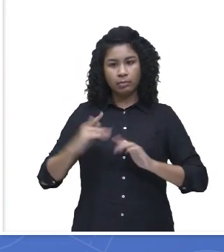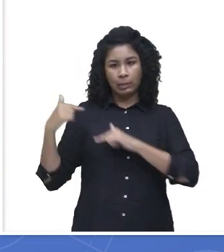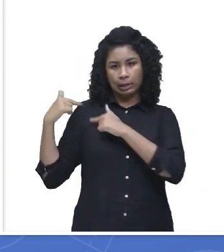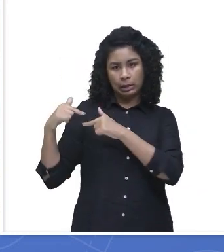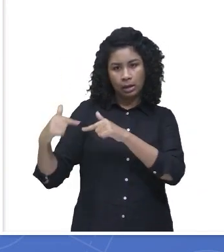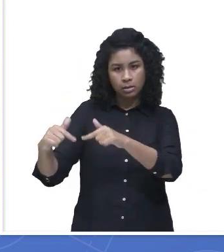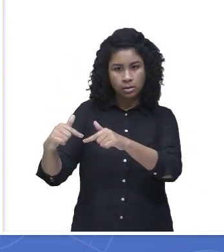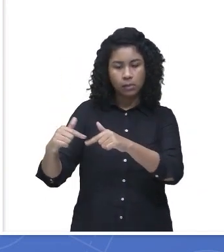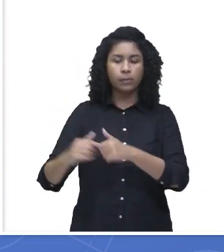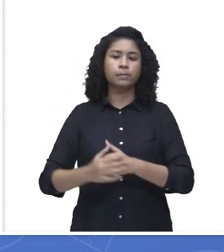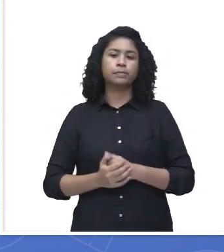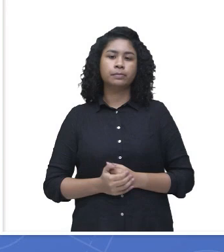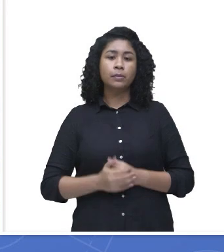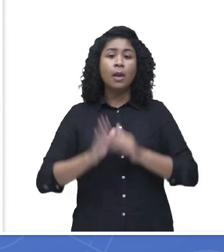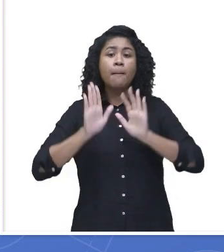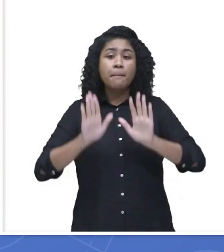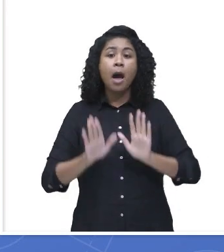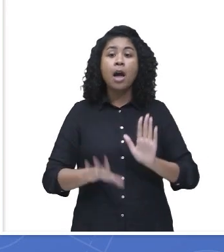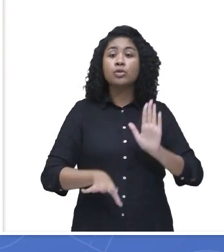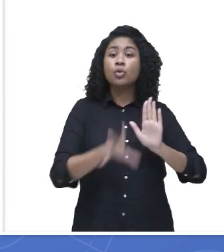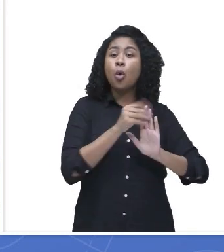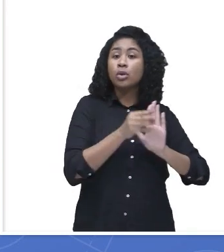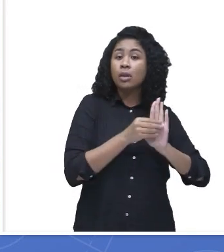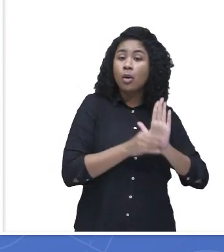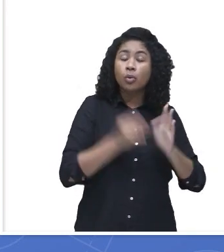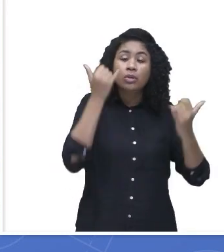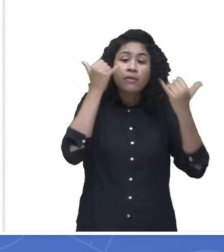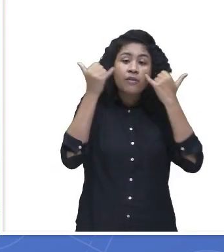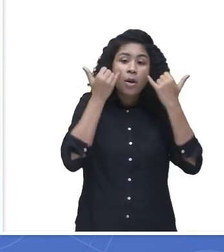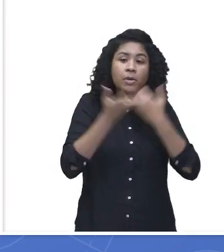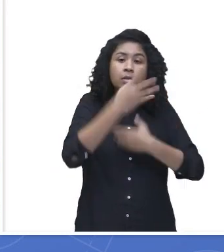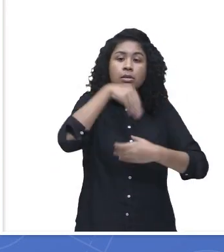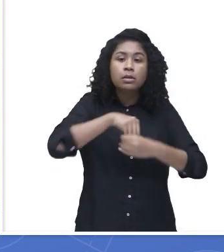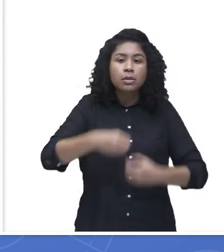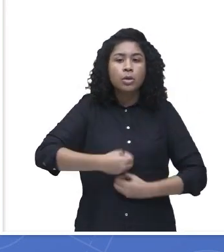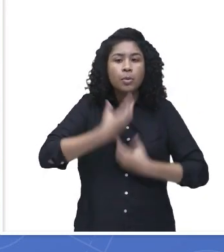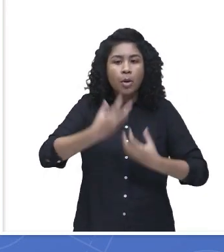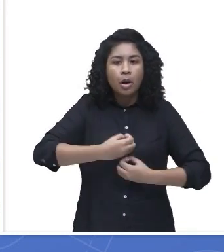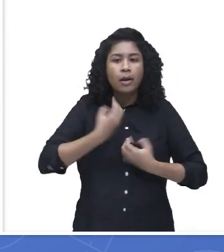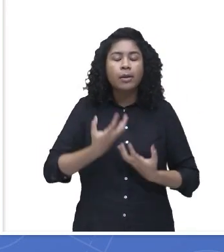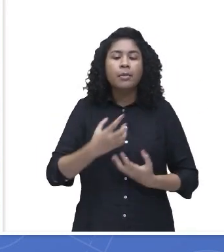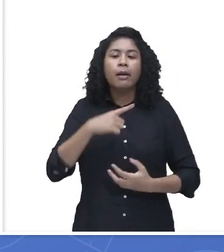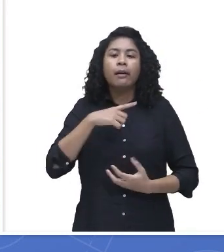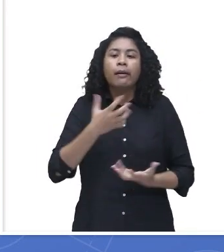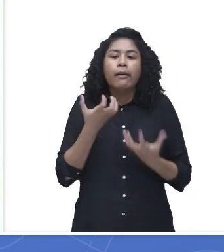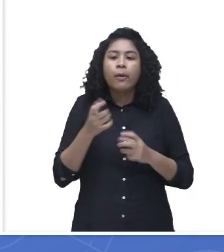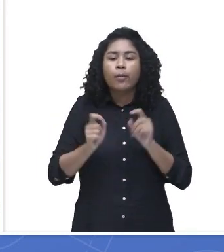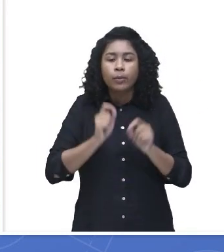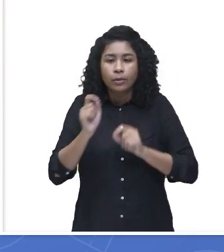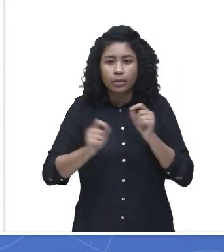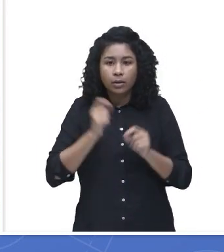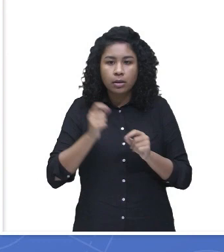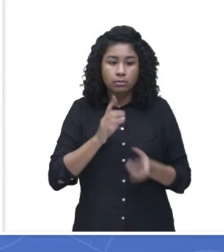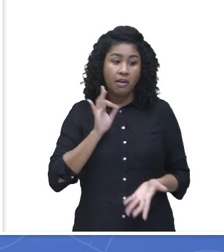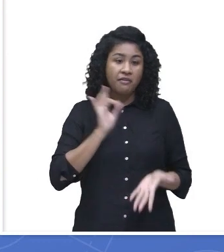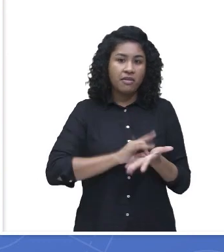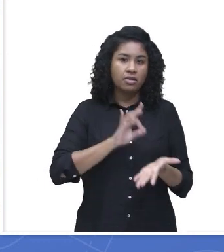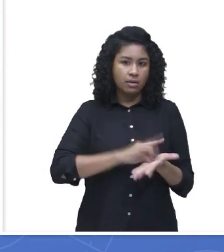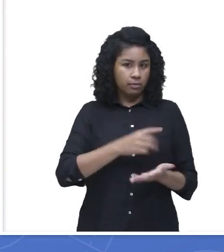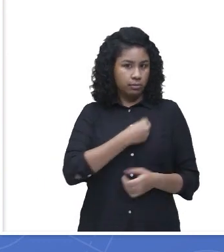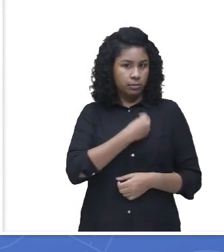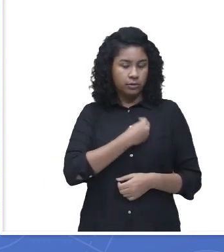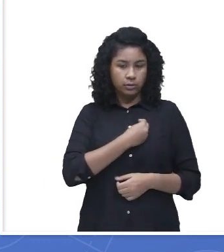certo? Mas o conteúdo busca aproximação com a realidade. Além disso, a linguagem adotada é inovadora.